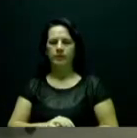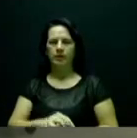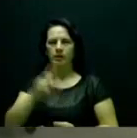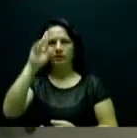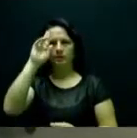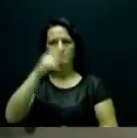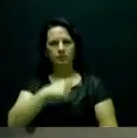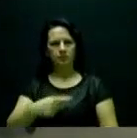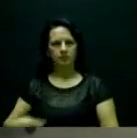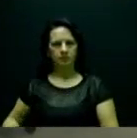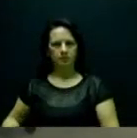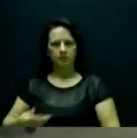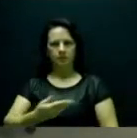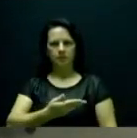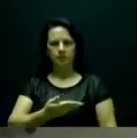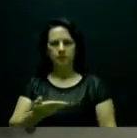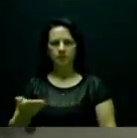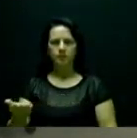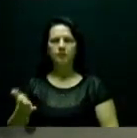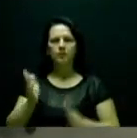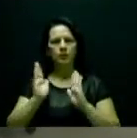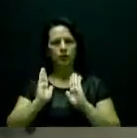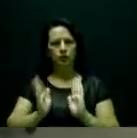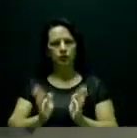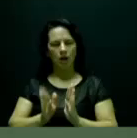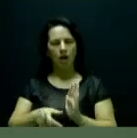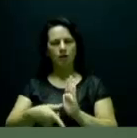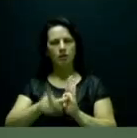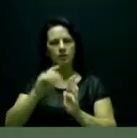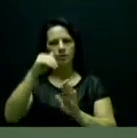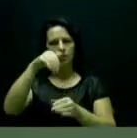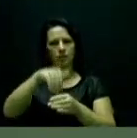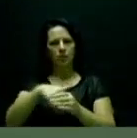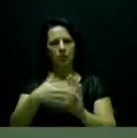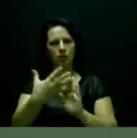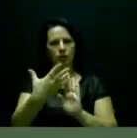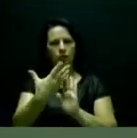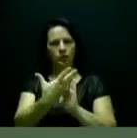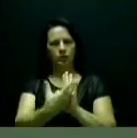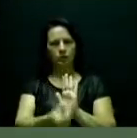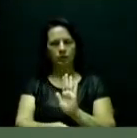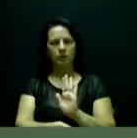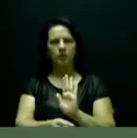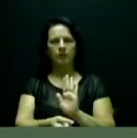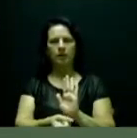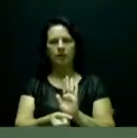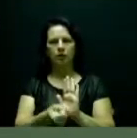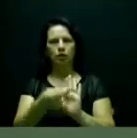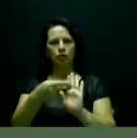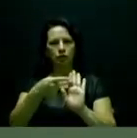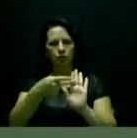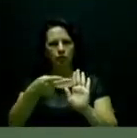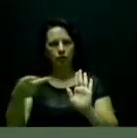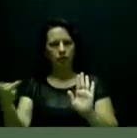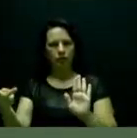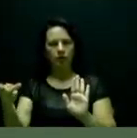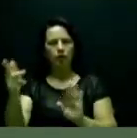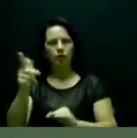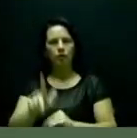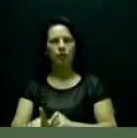Senhor presidente, senhores vereadores, já quero aqui antecipar meu voto favorável e deixar registrado mais uma